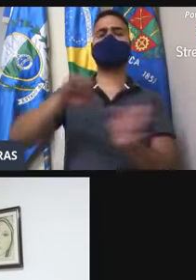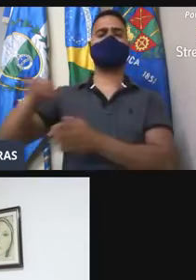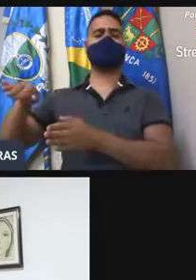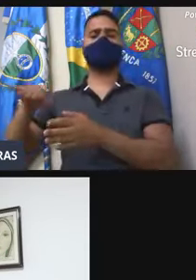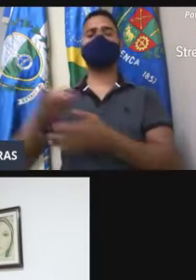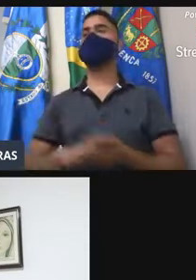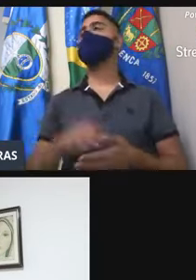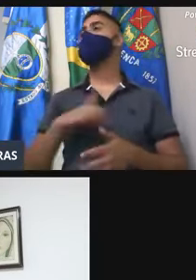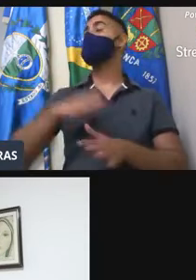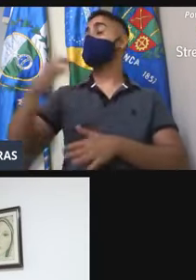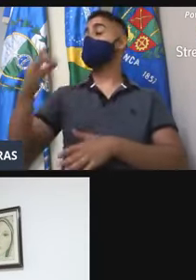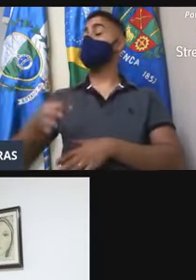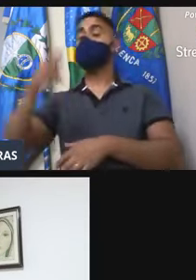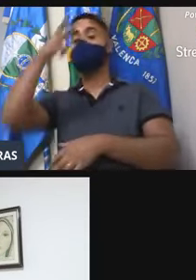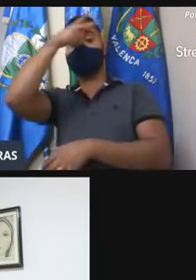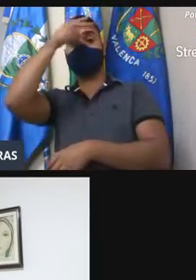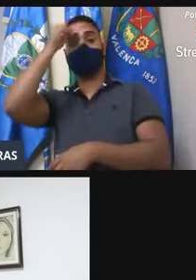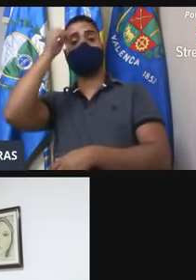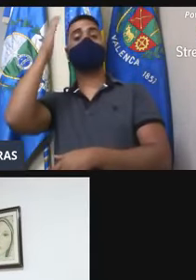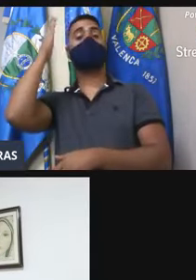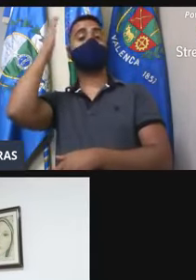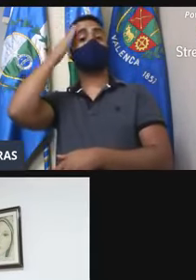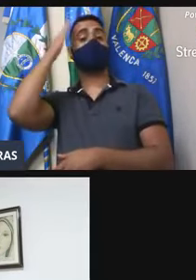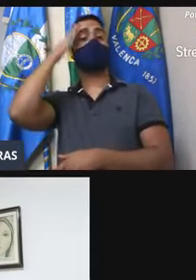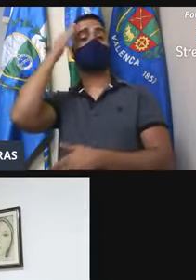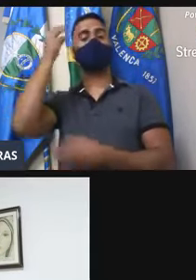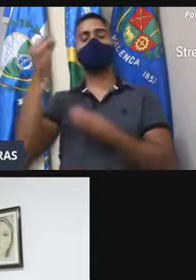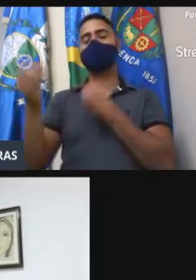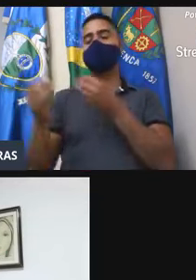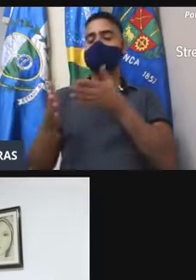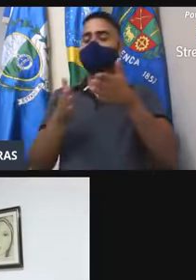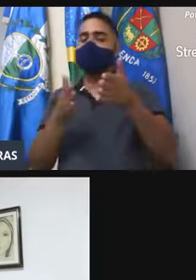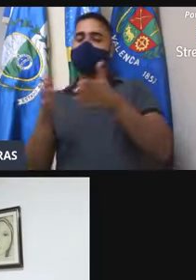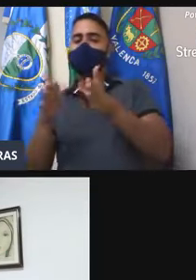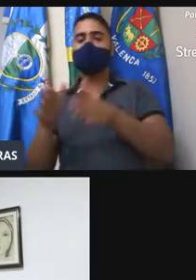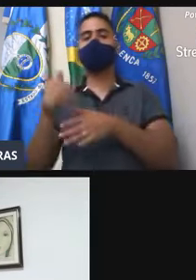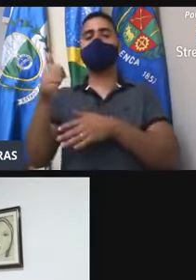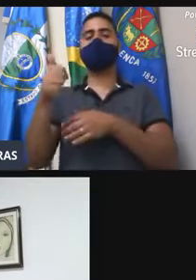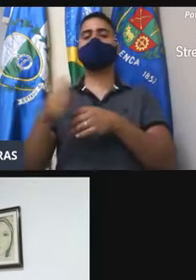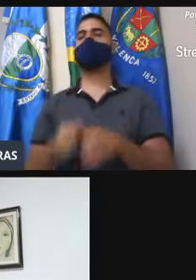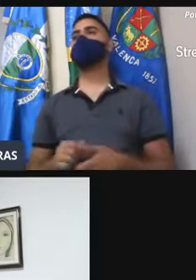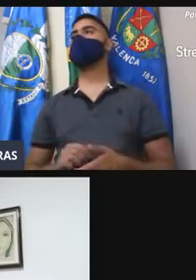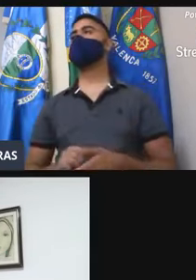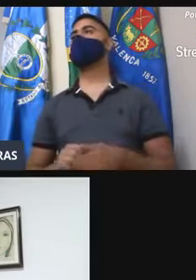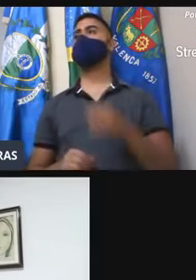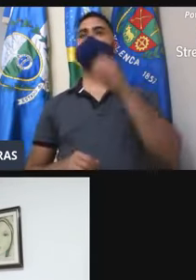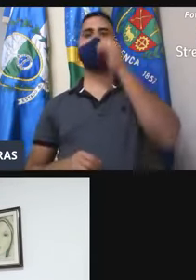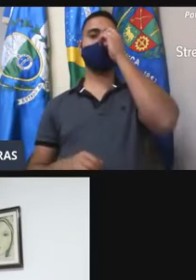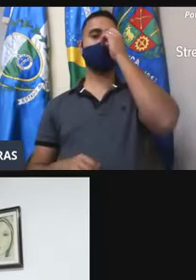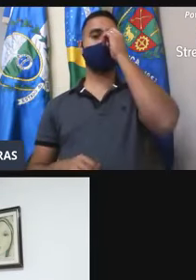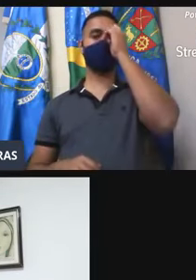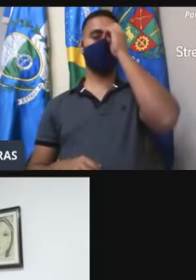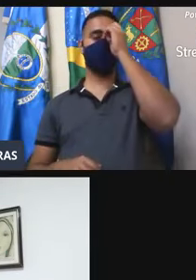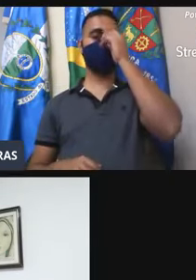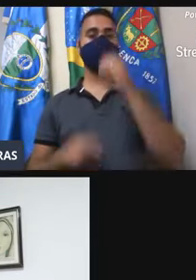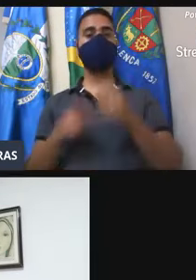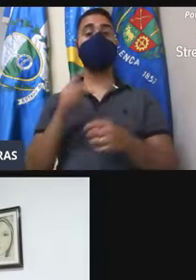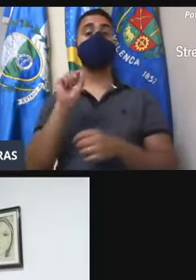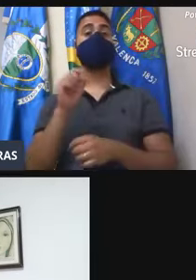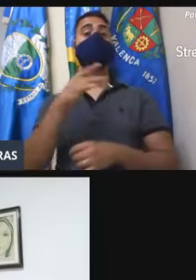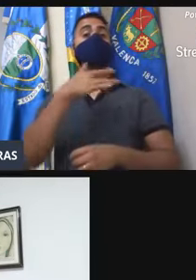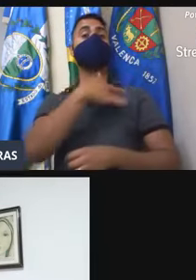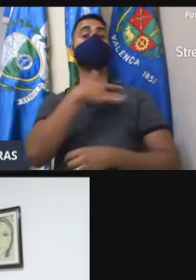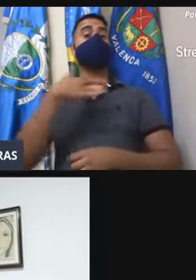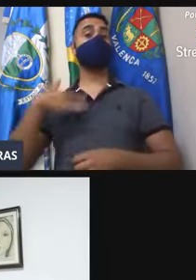eu tenho certeza que o prefeito ele saberá conduzir da melhor forma possível. Vamos falar sobre saúde.